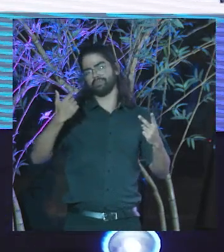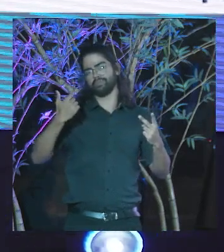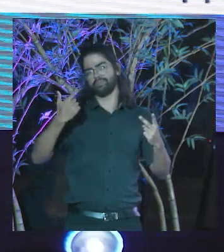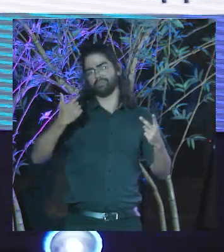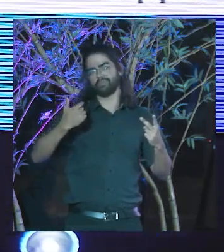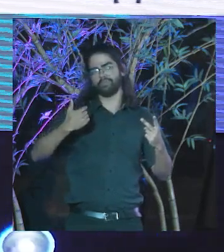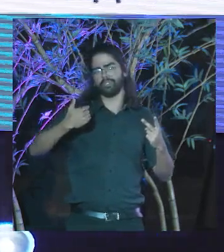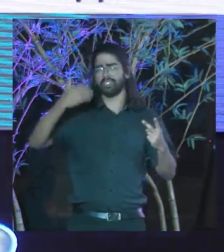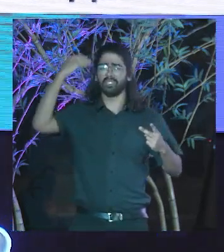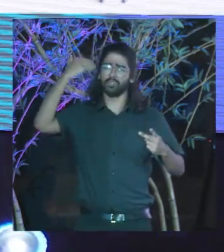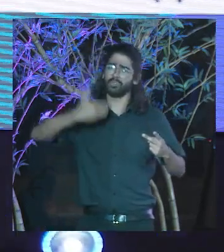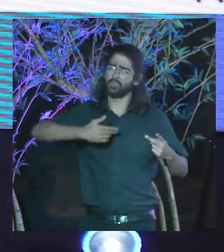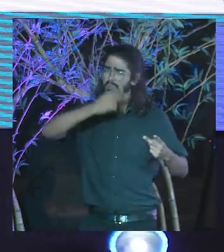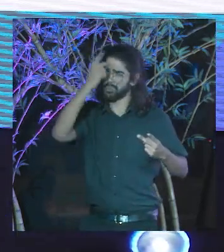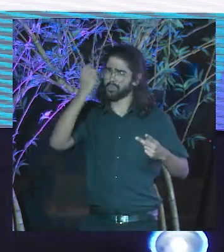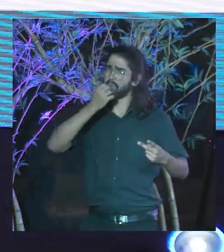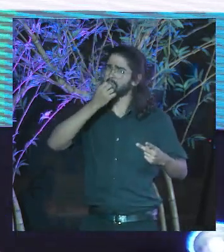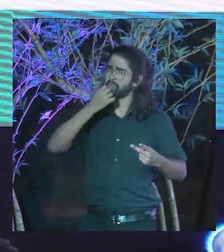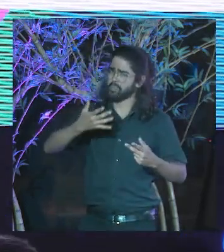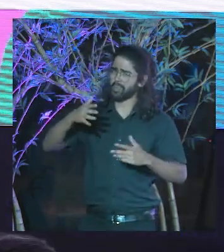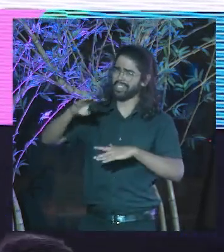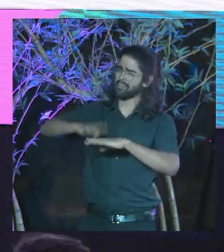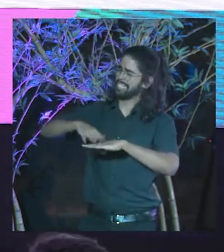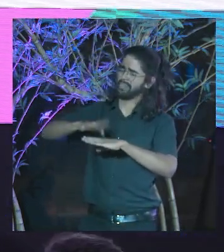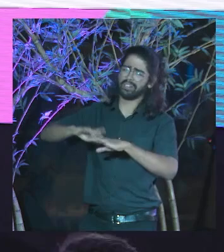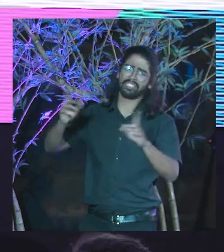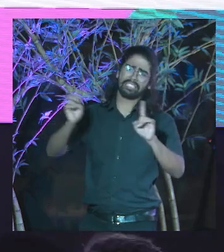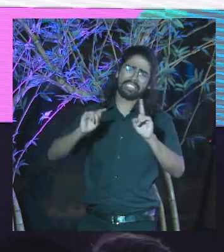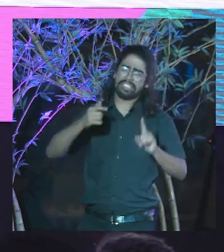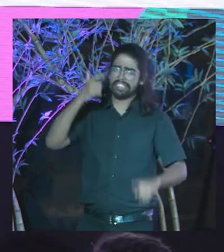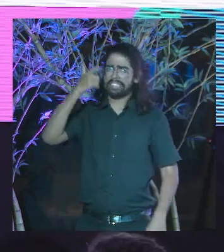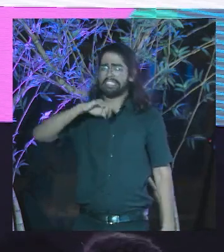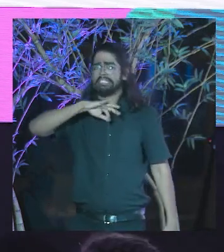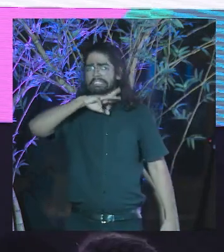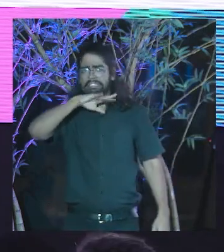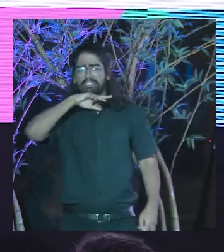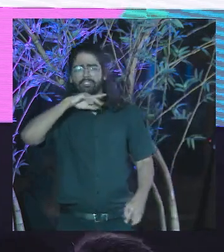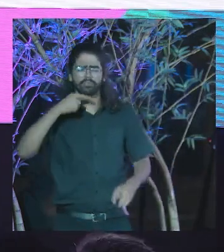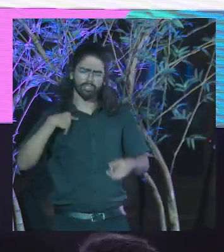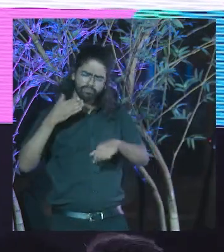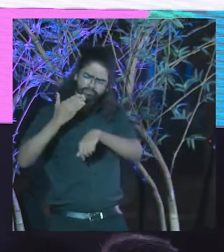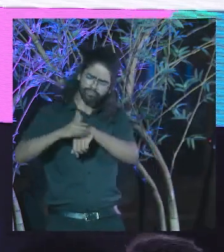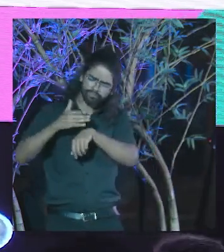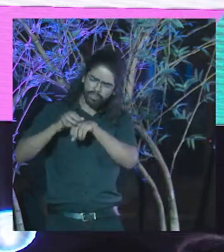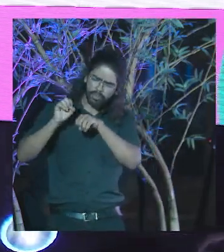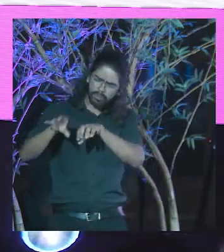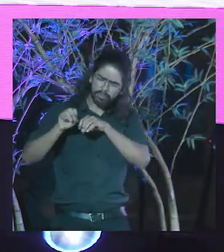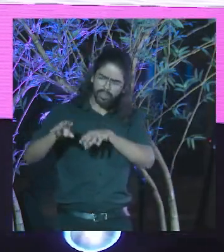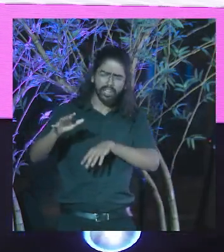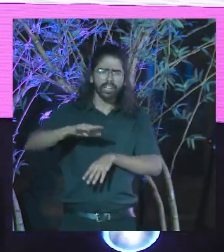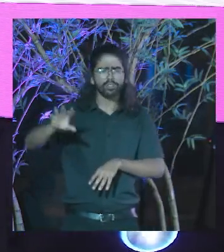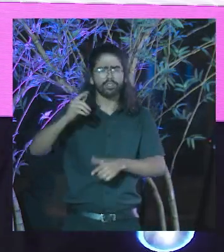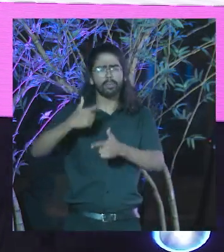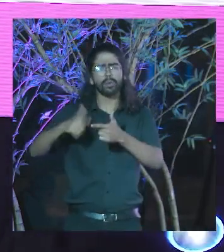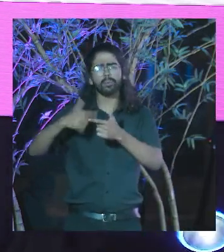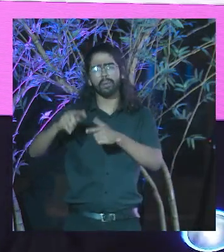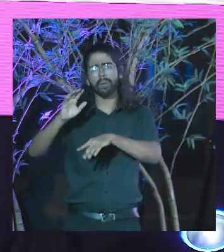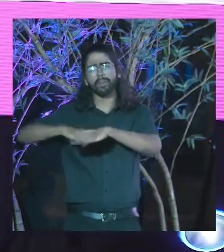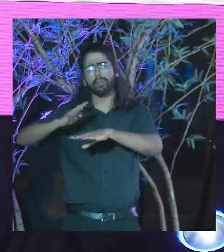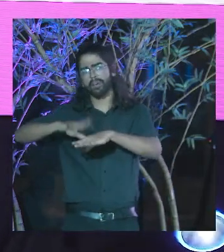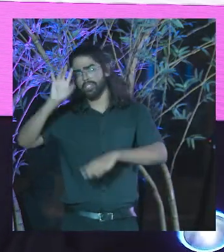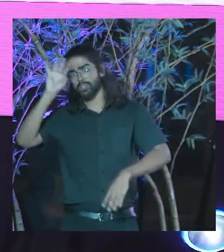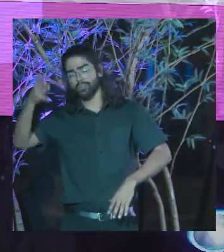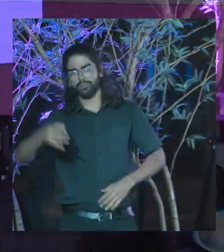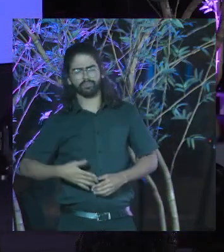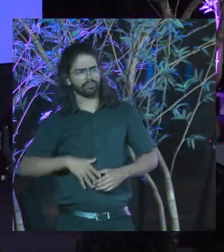uma boa pessoa nos modelos matemáticos, sou ruim em modelos matemáticos, e eu treinei um outro para ajudar com modelos matemáticos. Eu